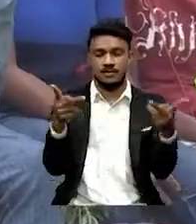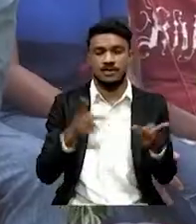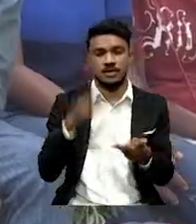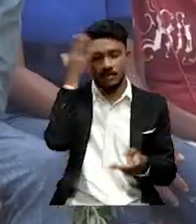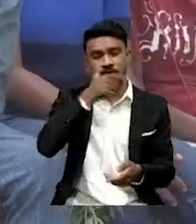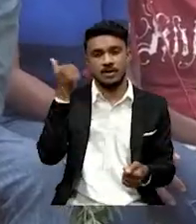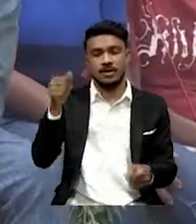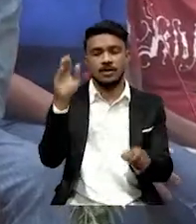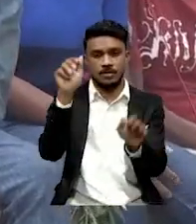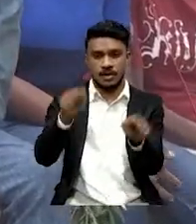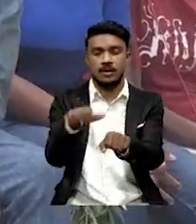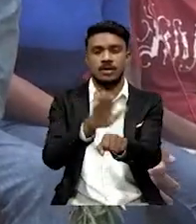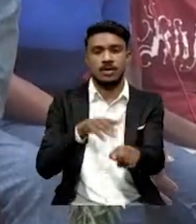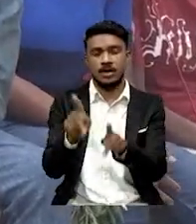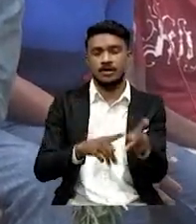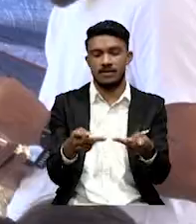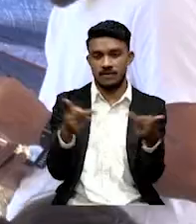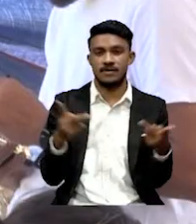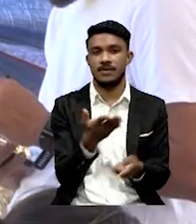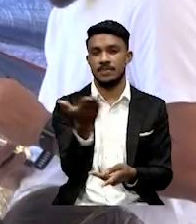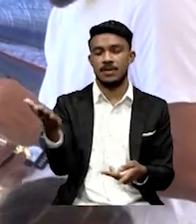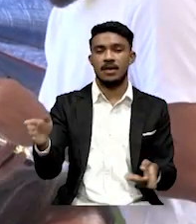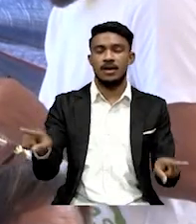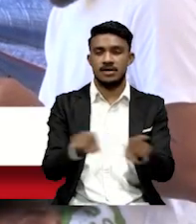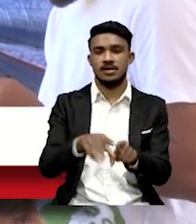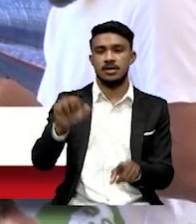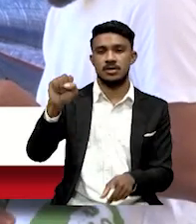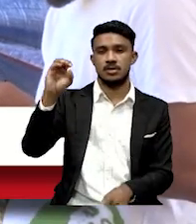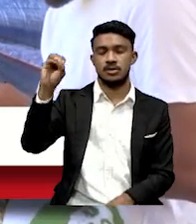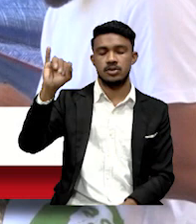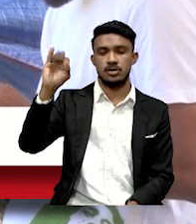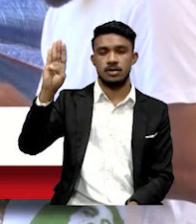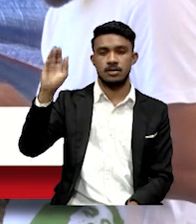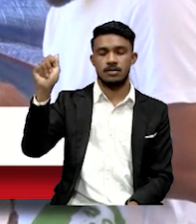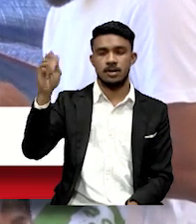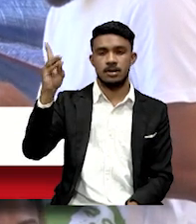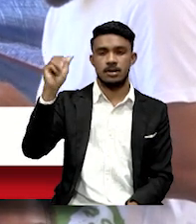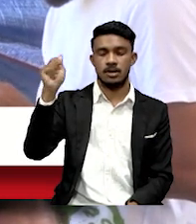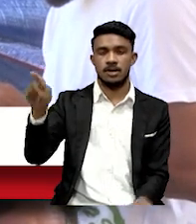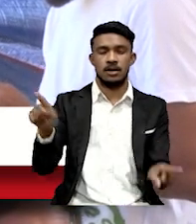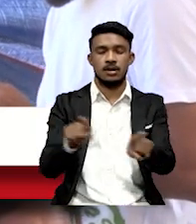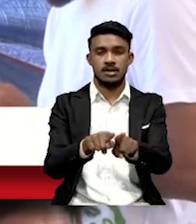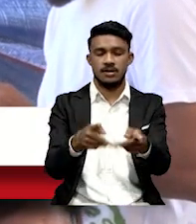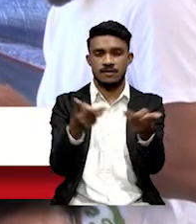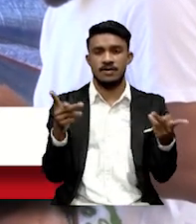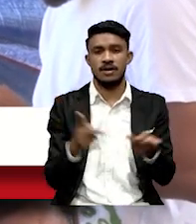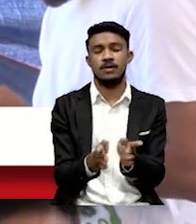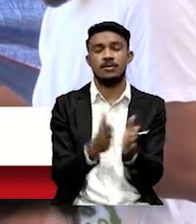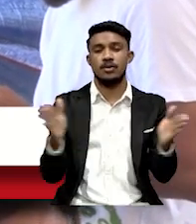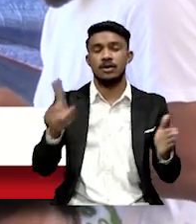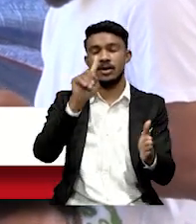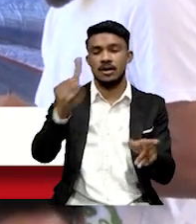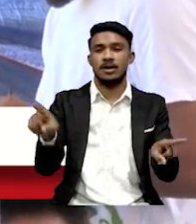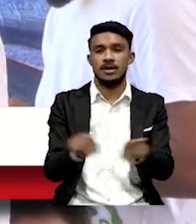refere. Soibada. Bel saia nesse centro botida para pesquisa médica,